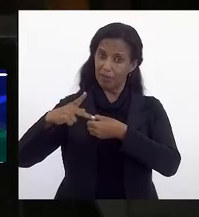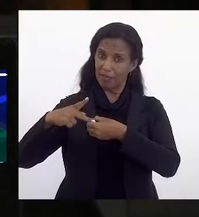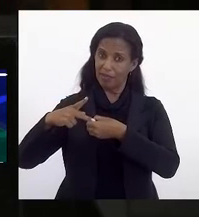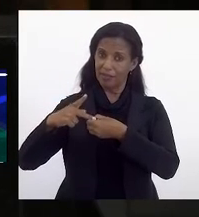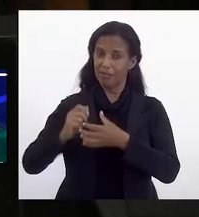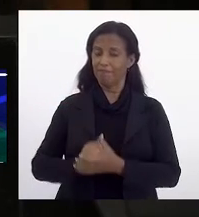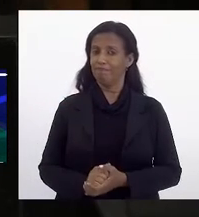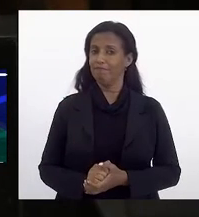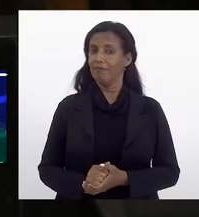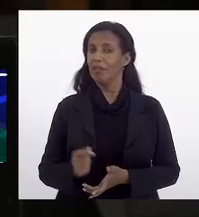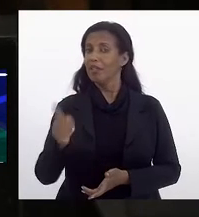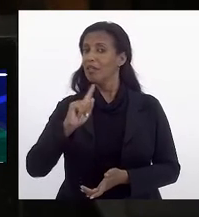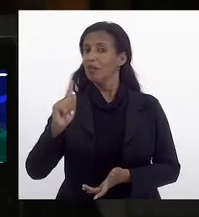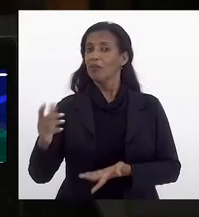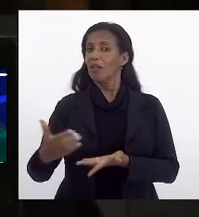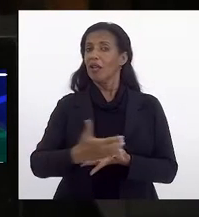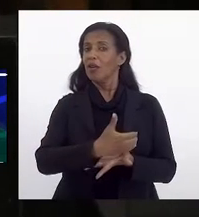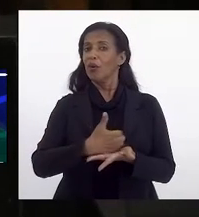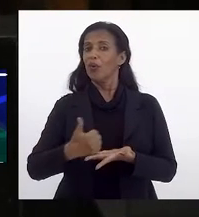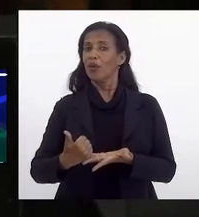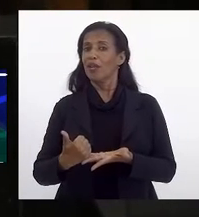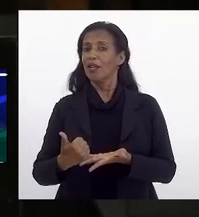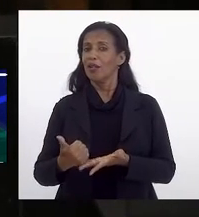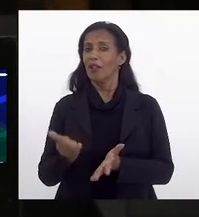não está recolhendo taxa de incêndio,